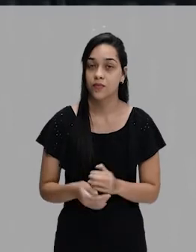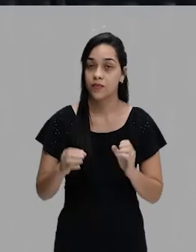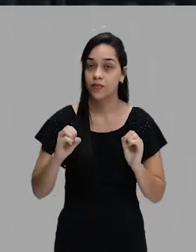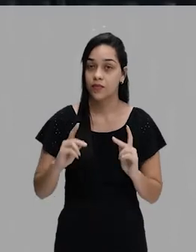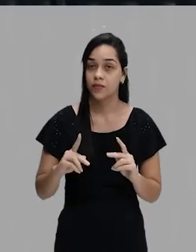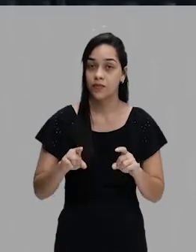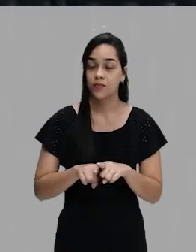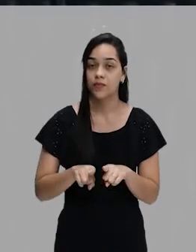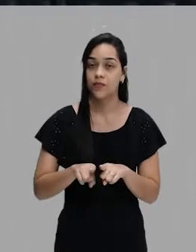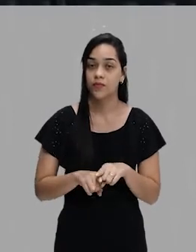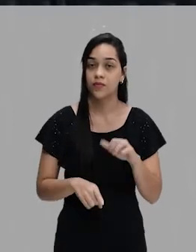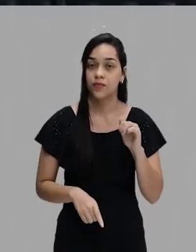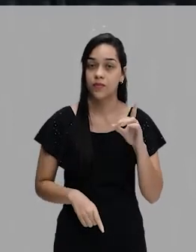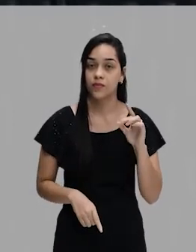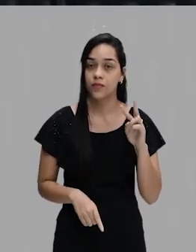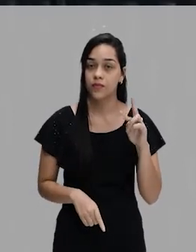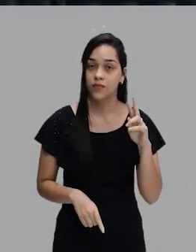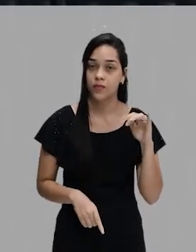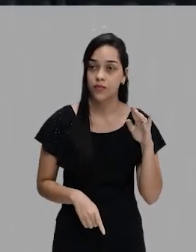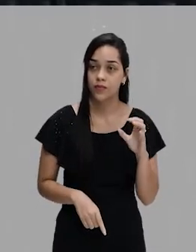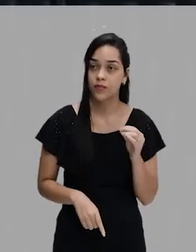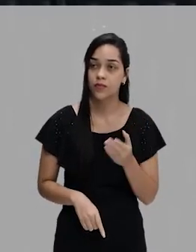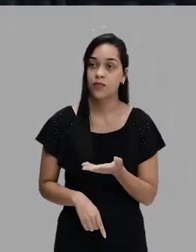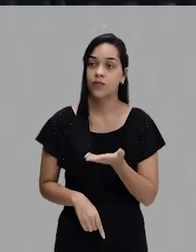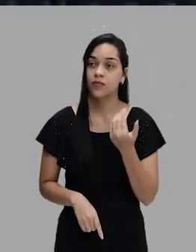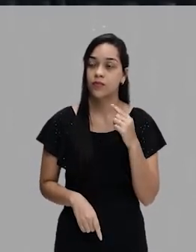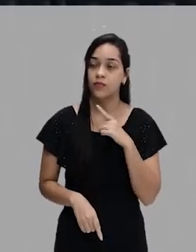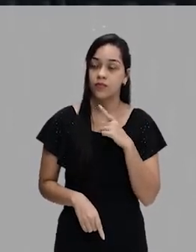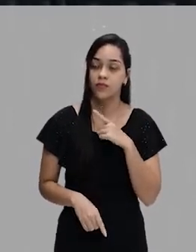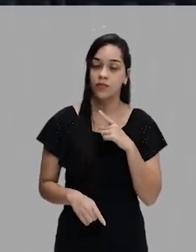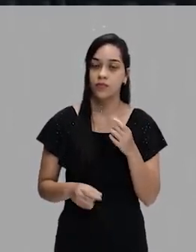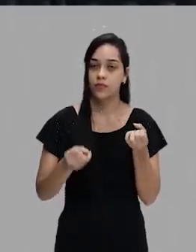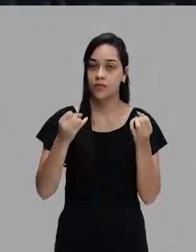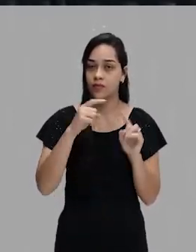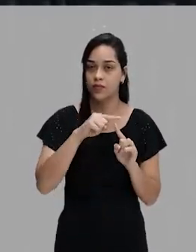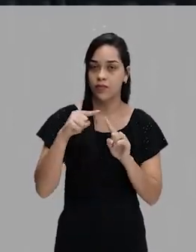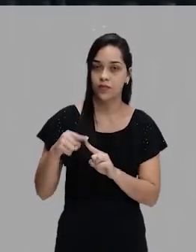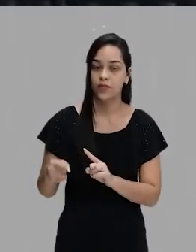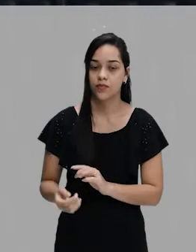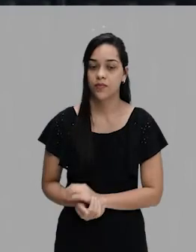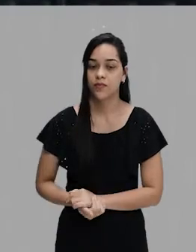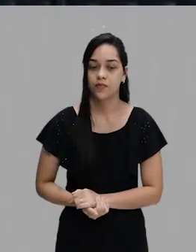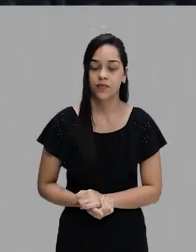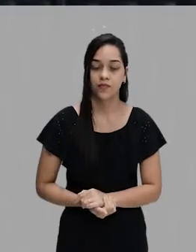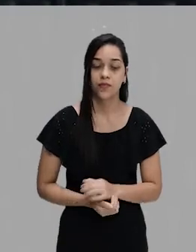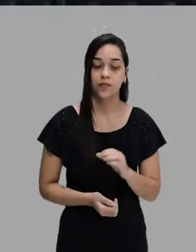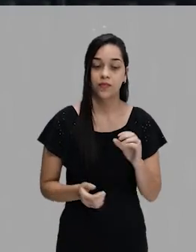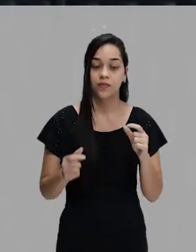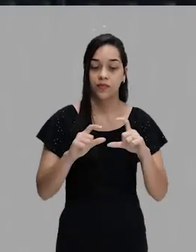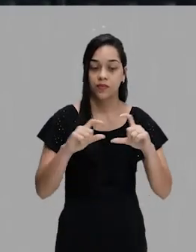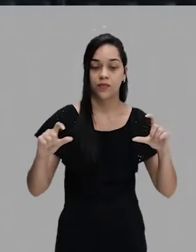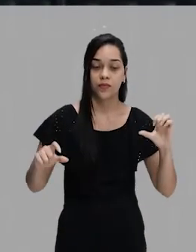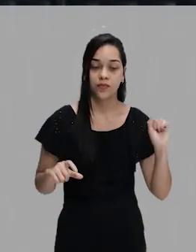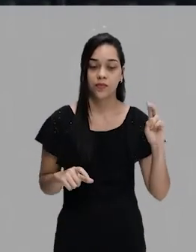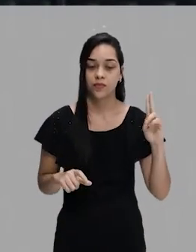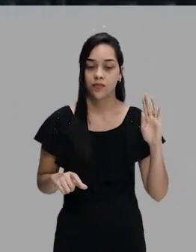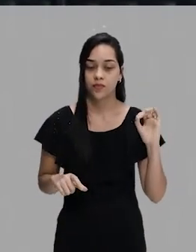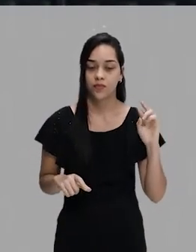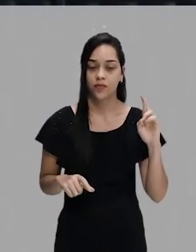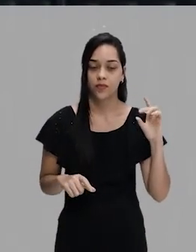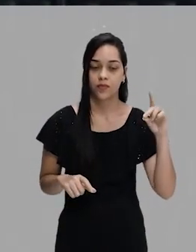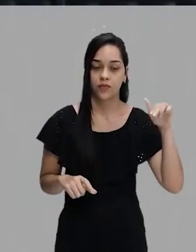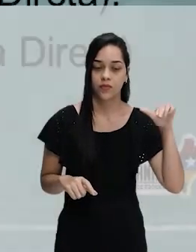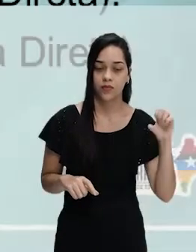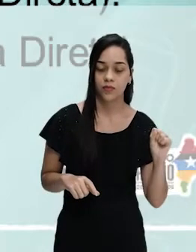E também é advérbio. Entenderam? Então, vamos para mais uma classificação. Orações subordinadas, substantivas,